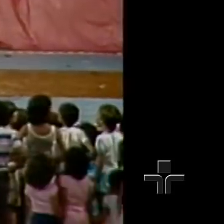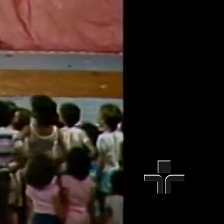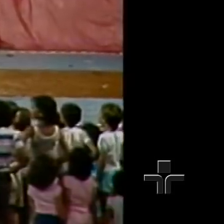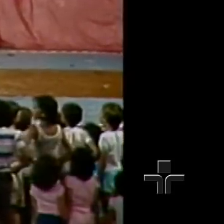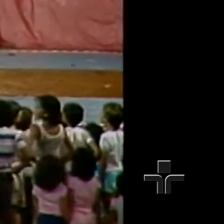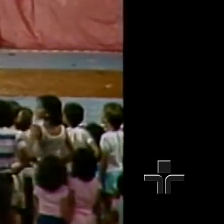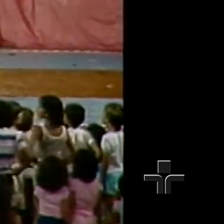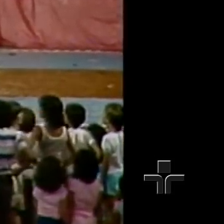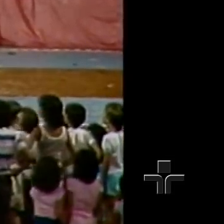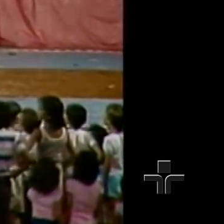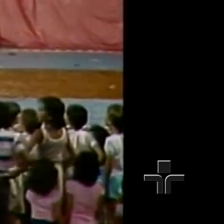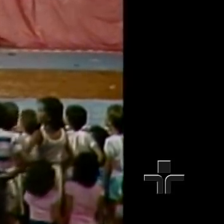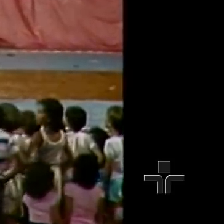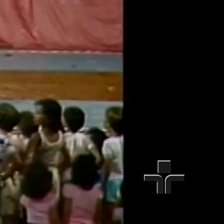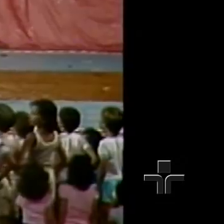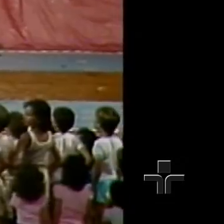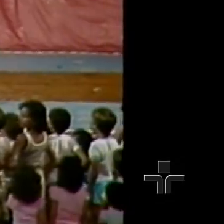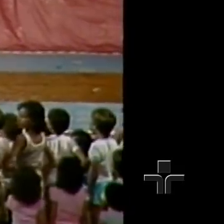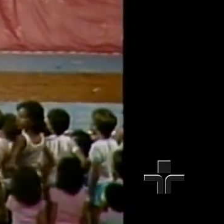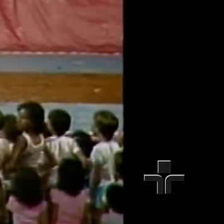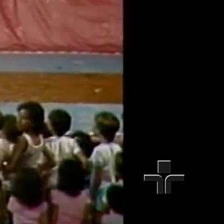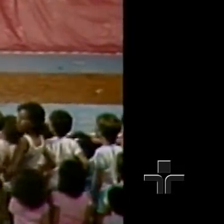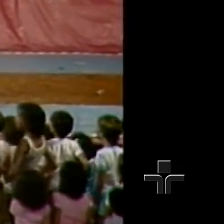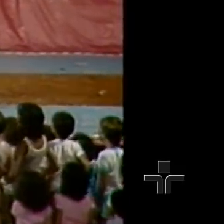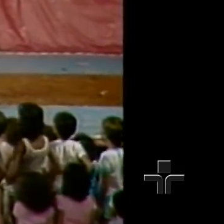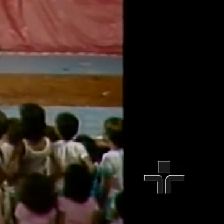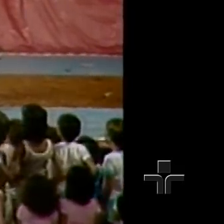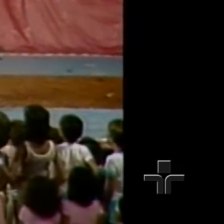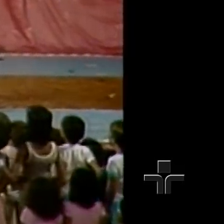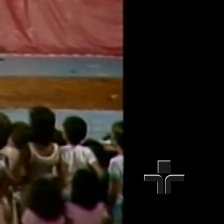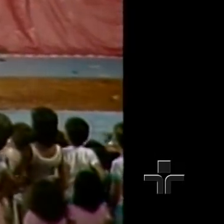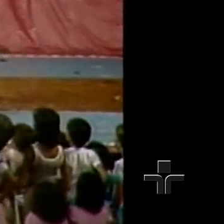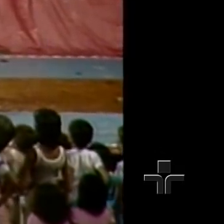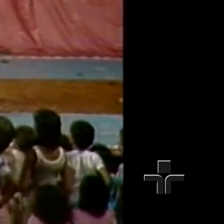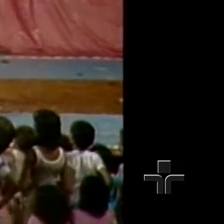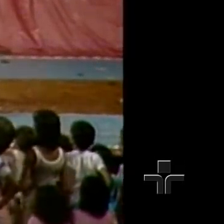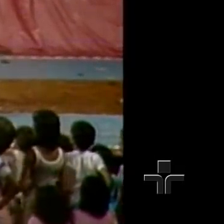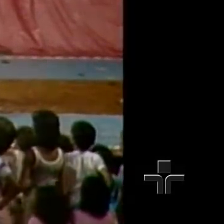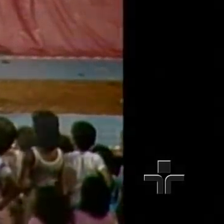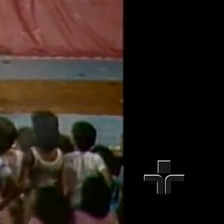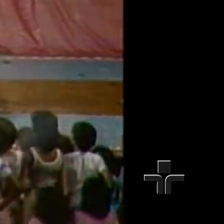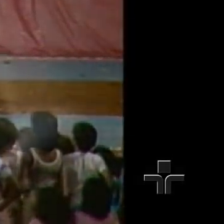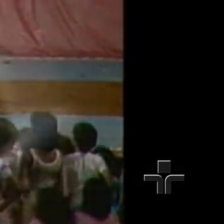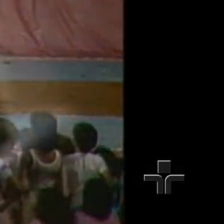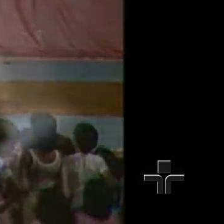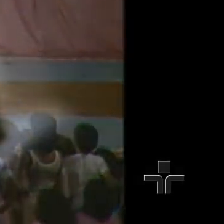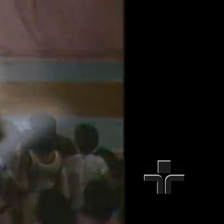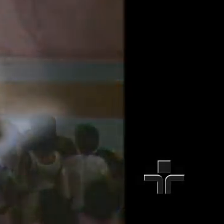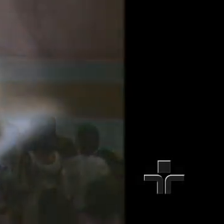O Pinguim falou que é craque de futebol.